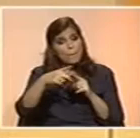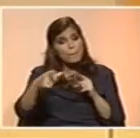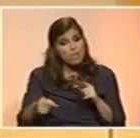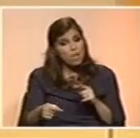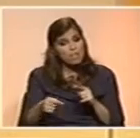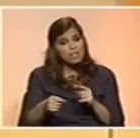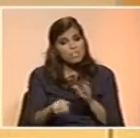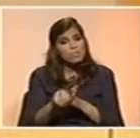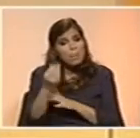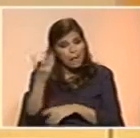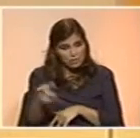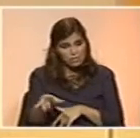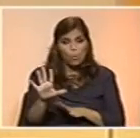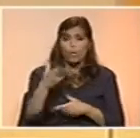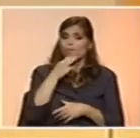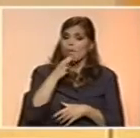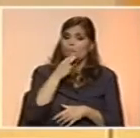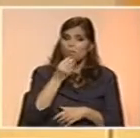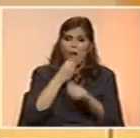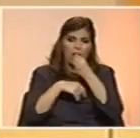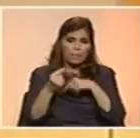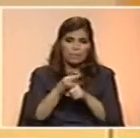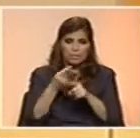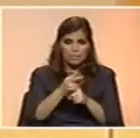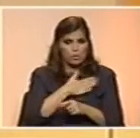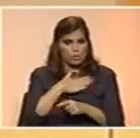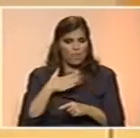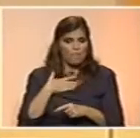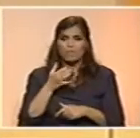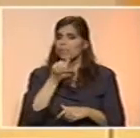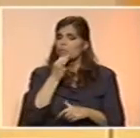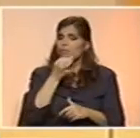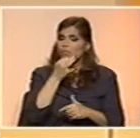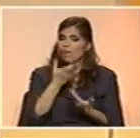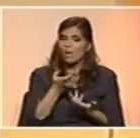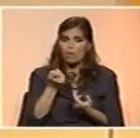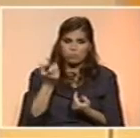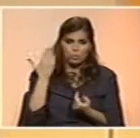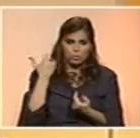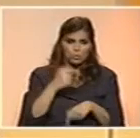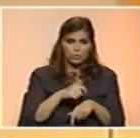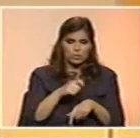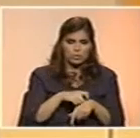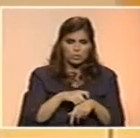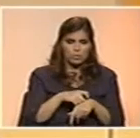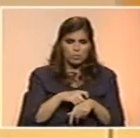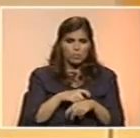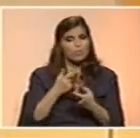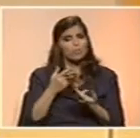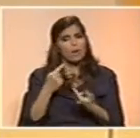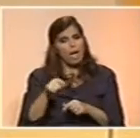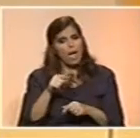de, quando falamos em alimentação saudável, evidentemente estamos a falar, e agora há pouco tempo passou a ser